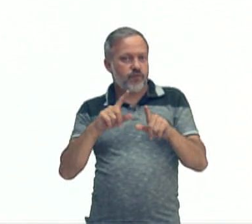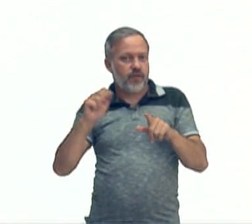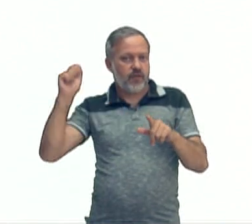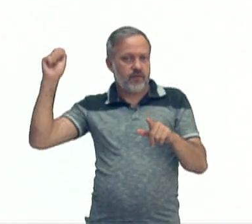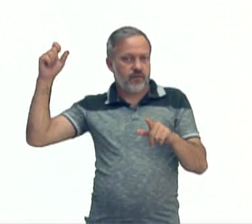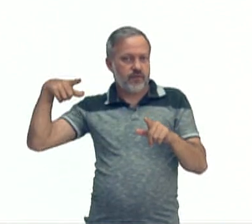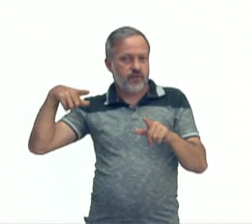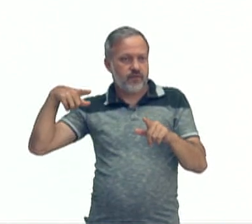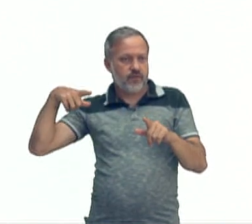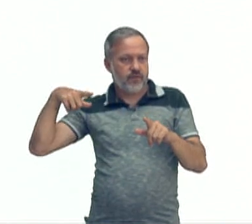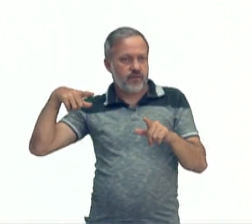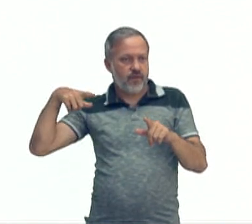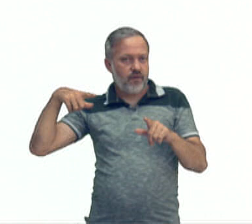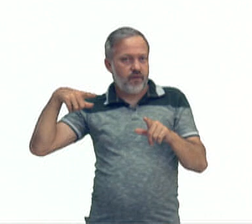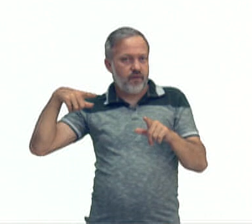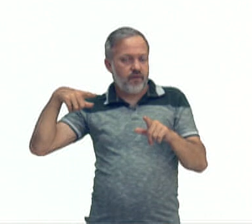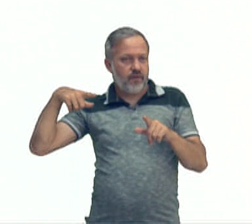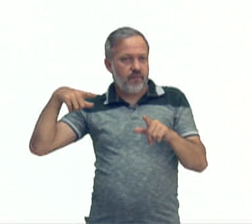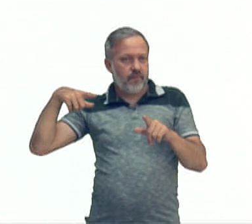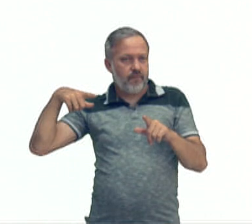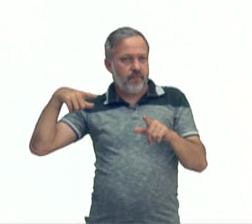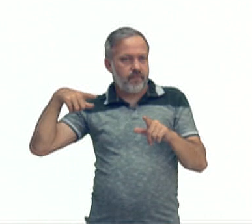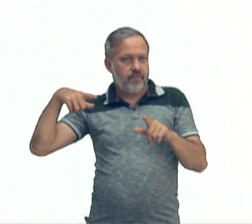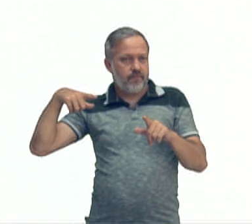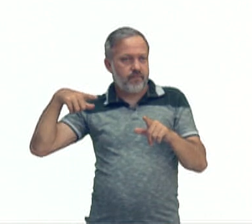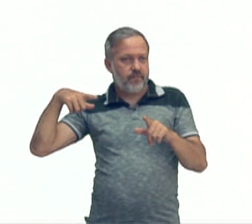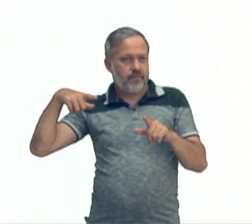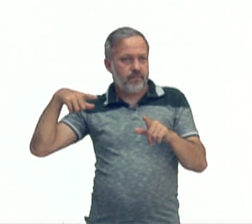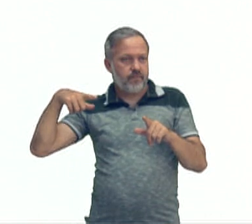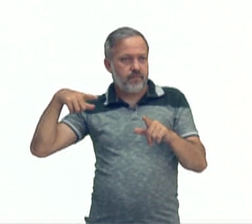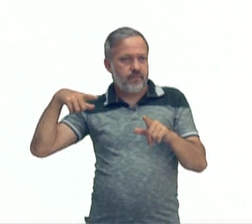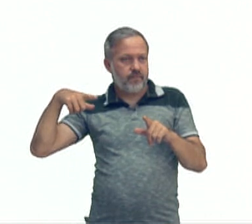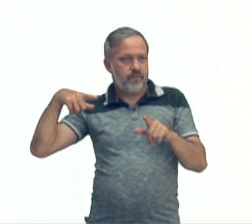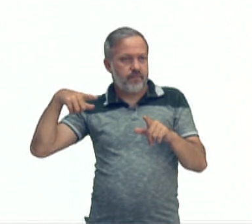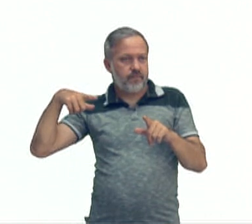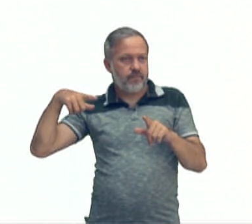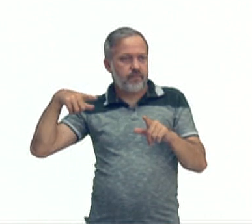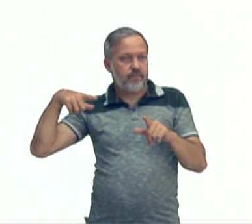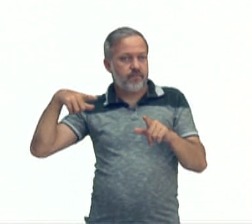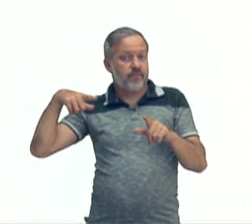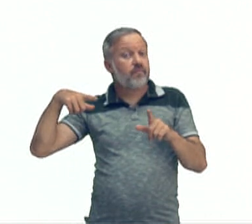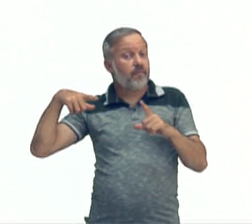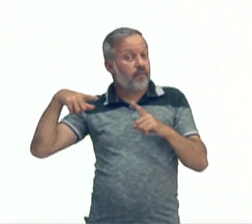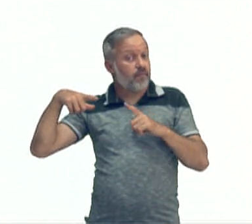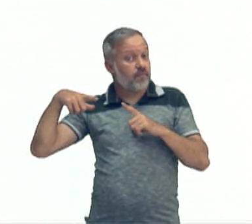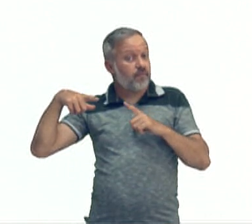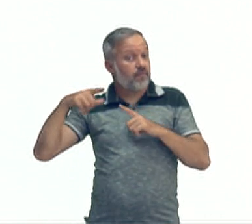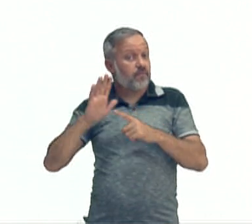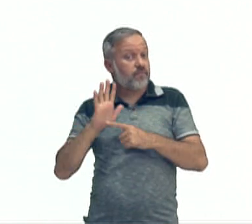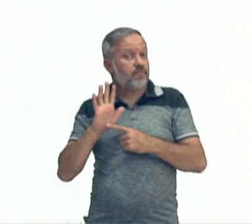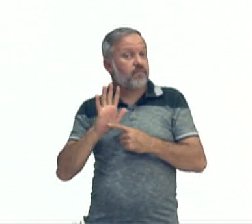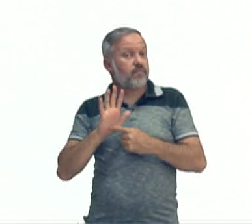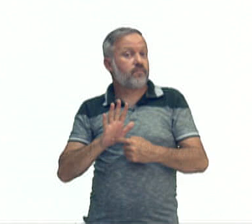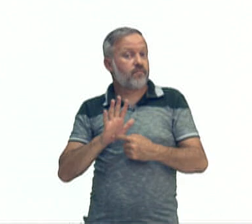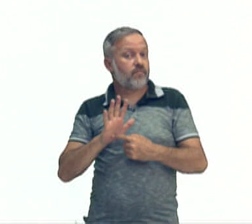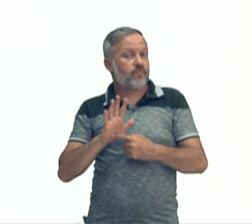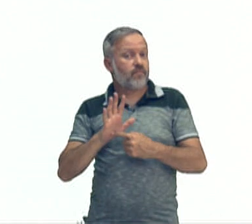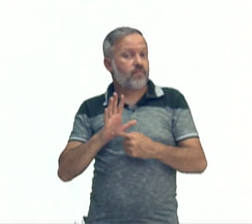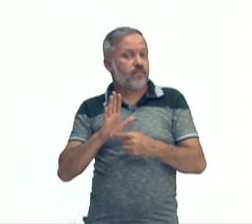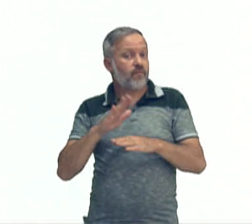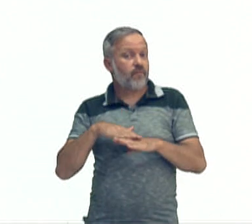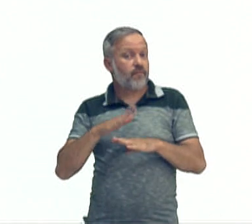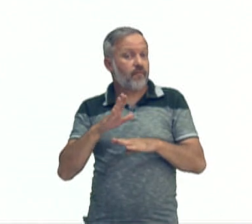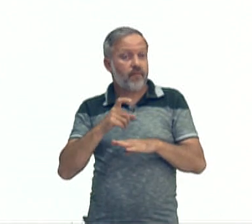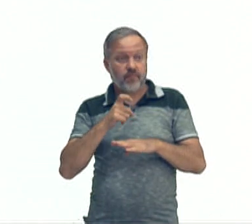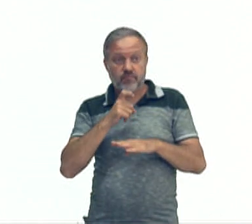da linha do Equador, por conta do ângulo de inclinação da Terra, e que, consequentemente, vai nos trazer aí climas